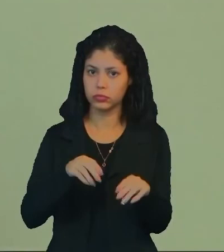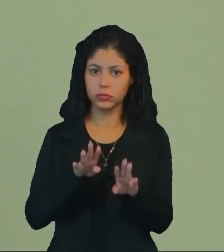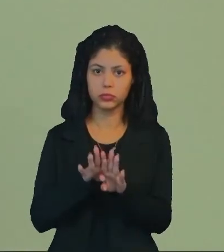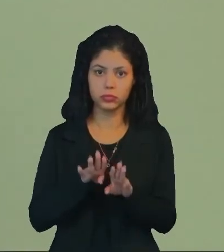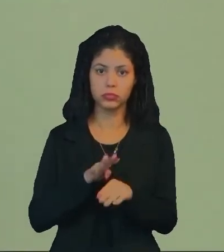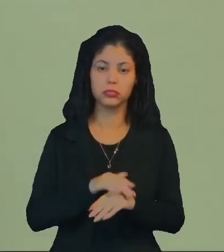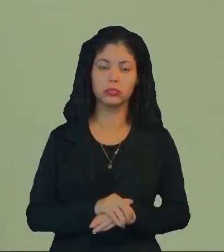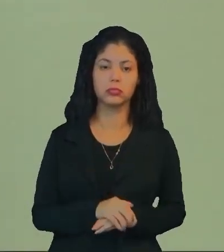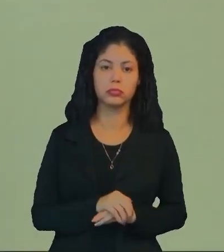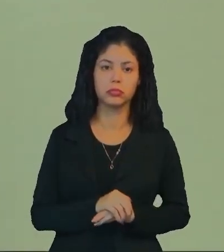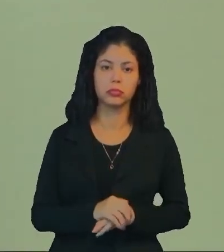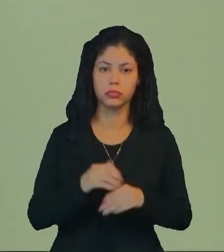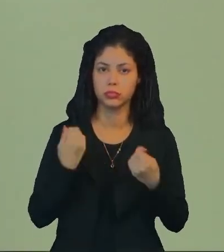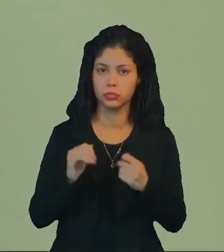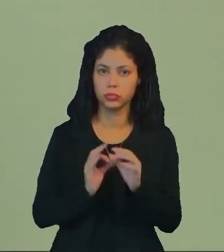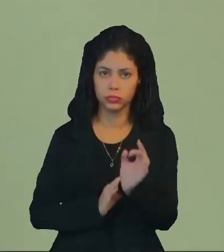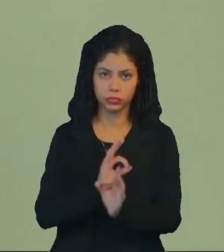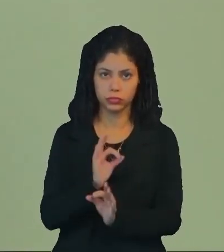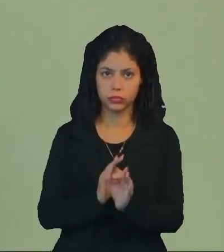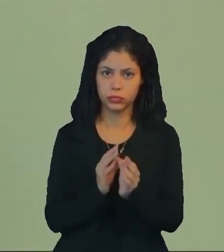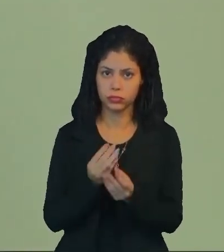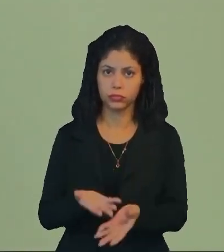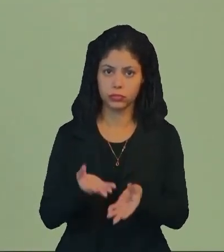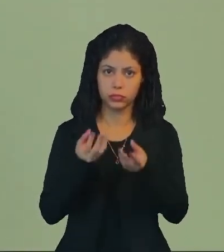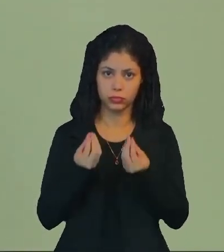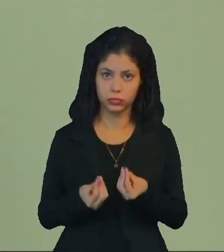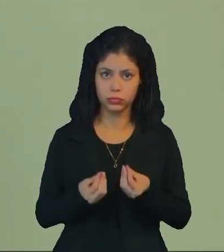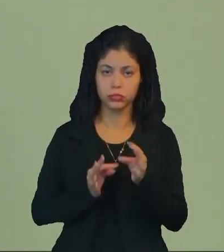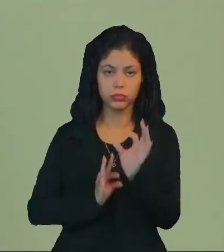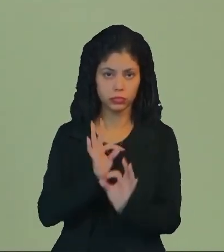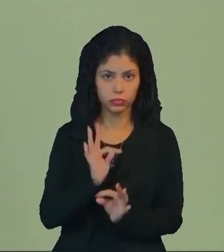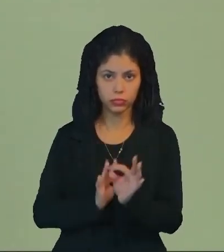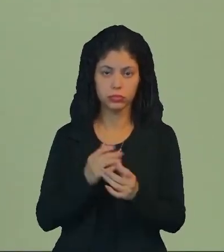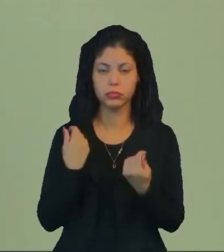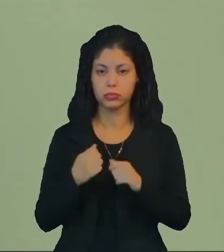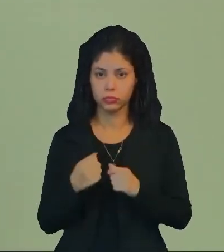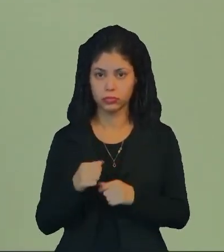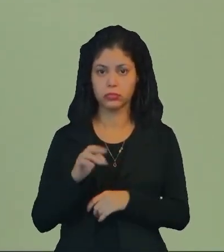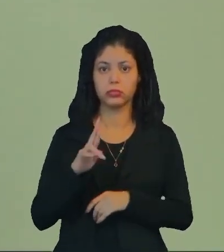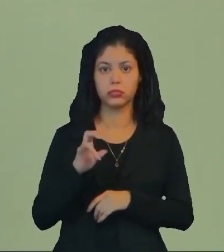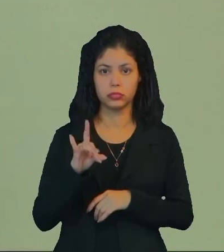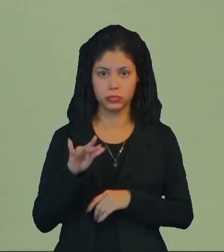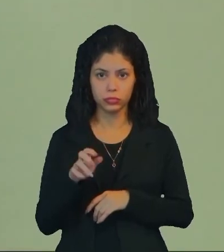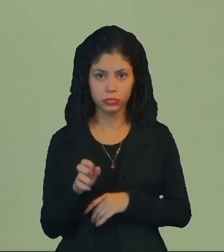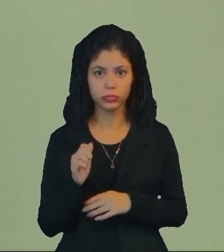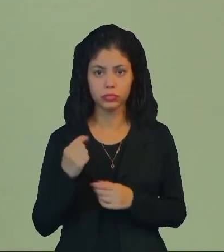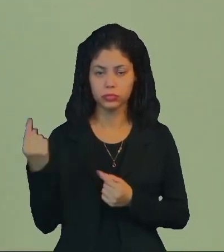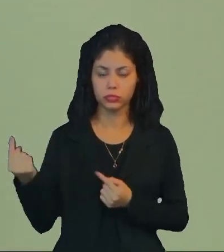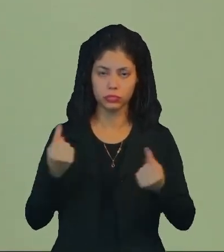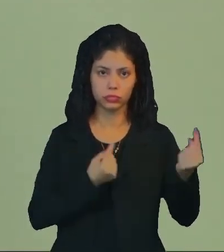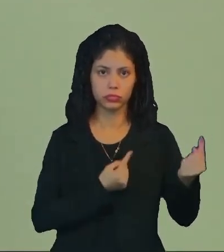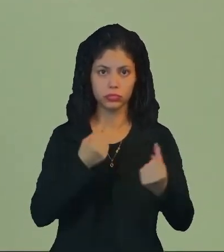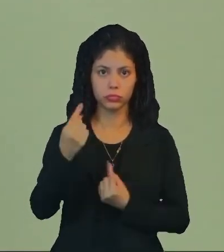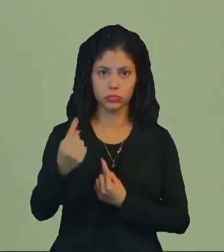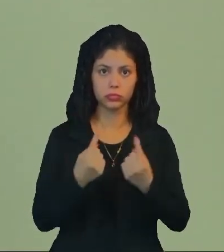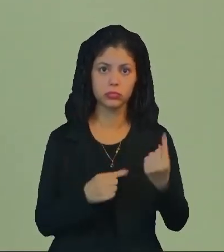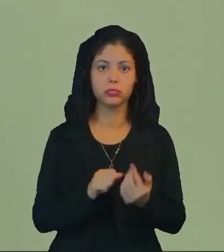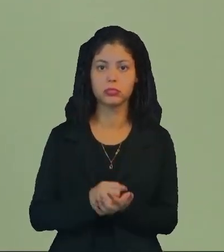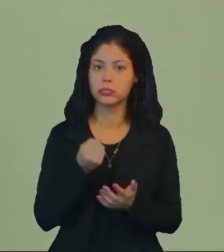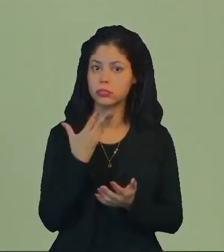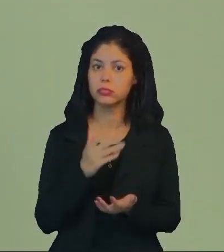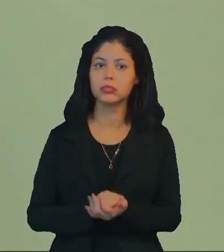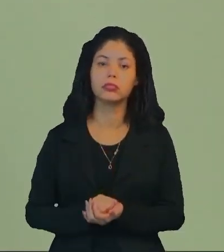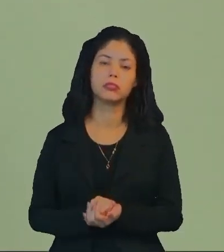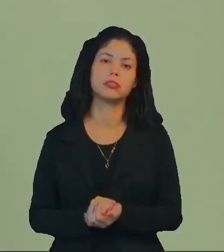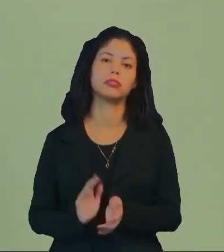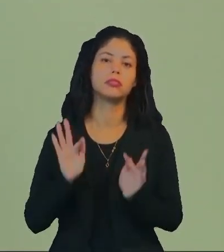também. E também tem que ser preparado para receber transporte, né? Porque o ser humano ele precisa se movimentar de um lado para o outro. Bom,